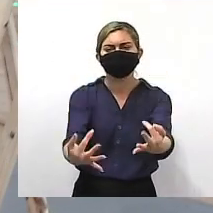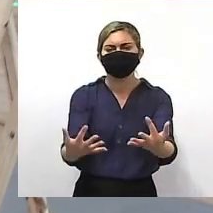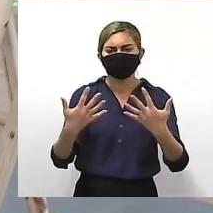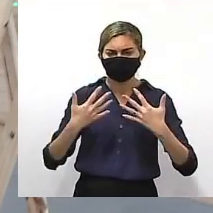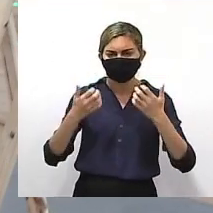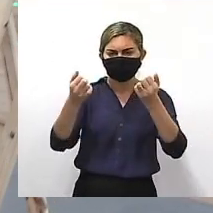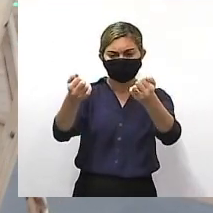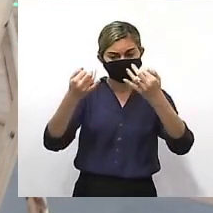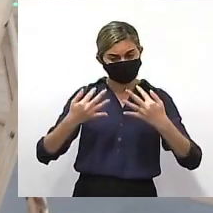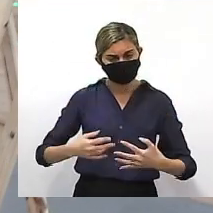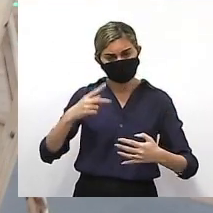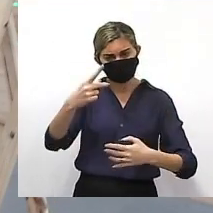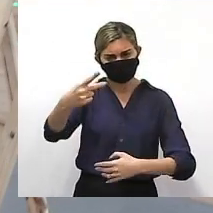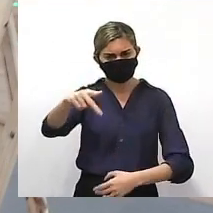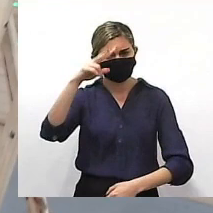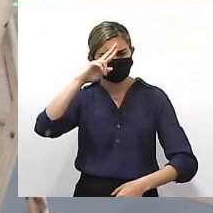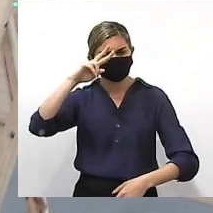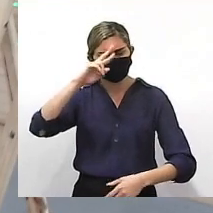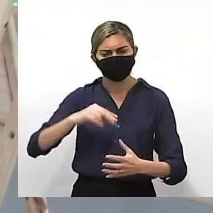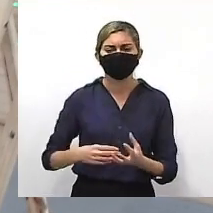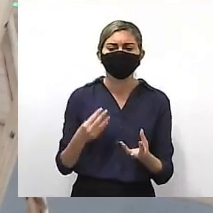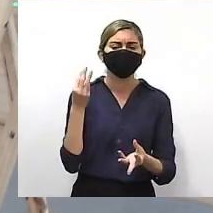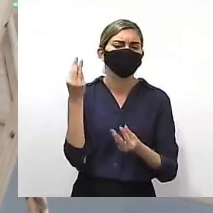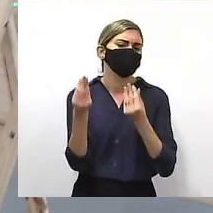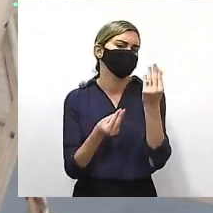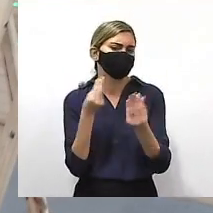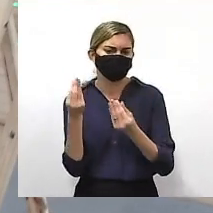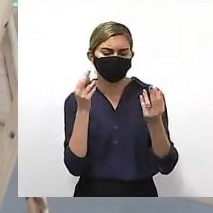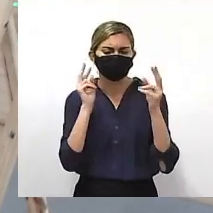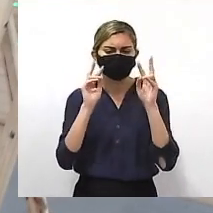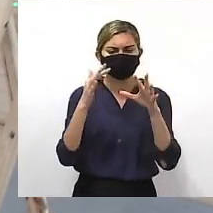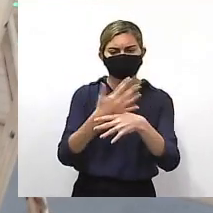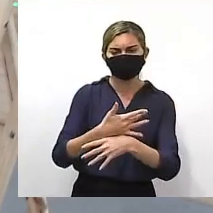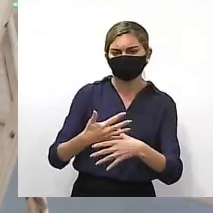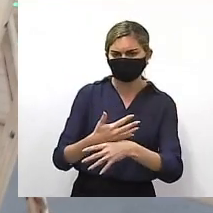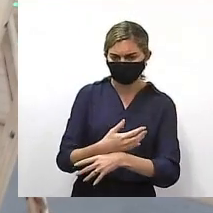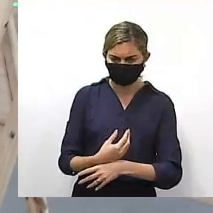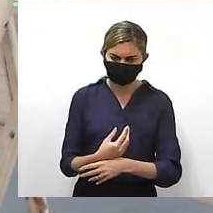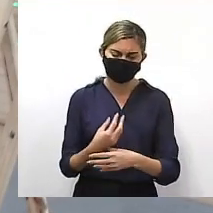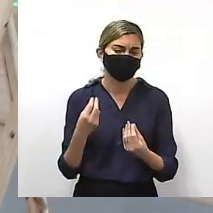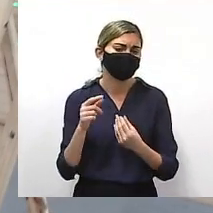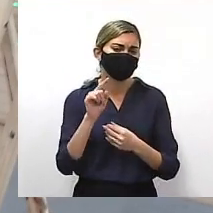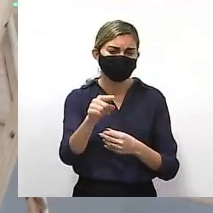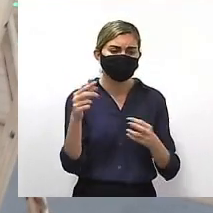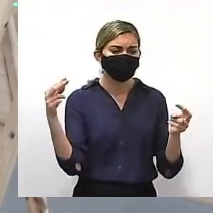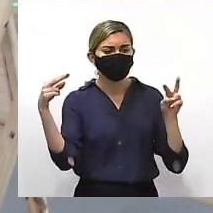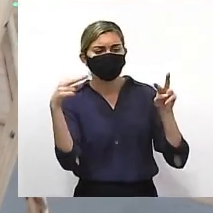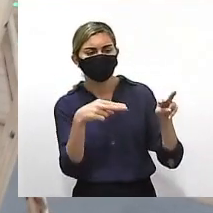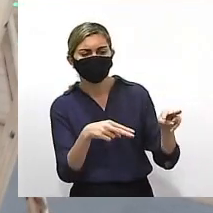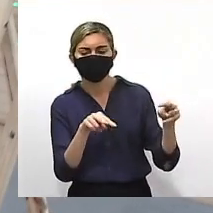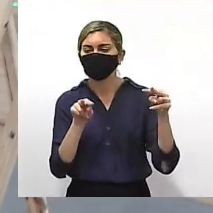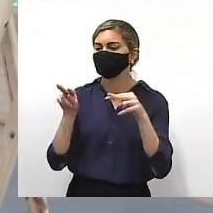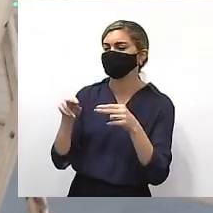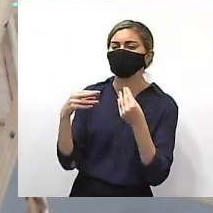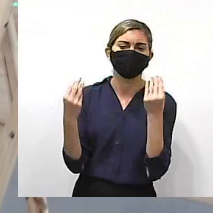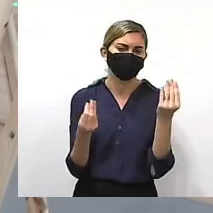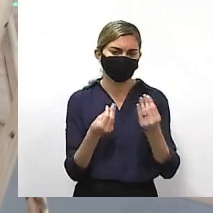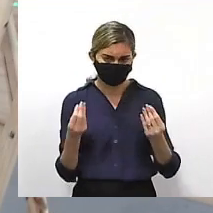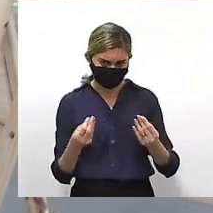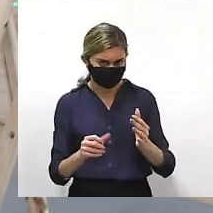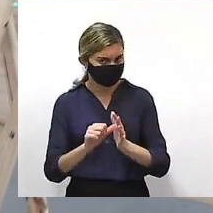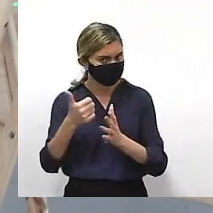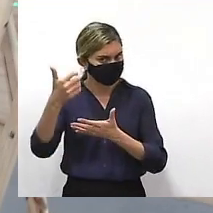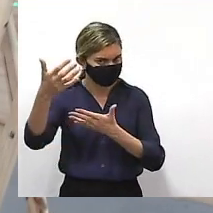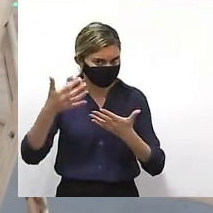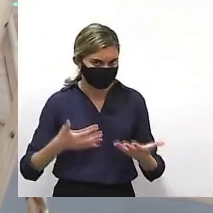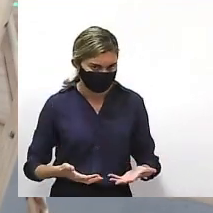história, de que forma você vê a cidade e de que lado você vê a cidade. Esse é o primeiro